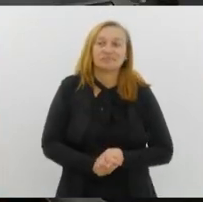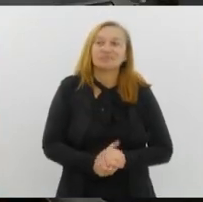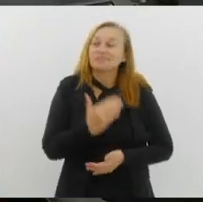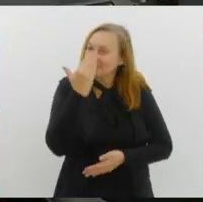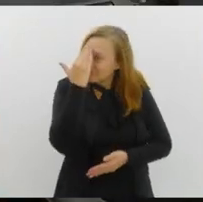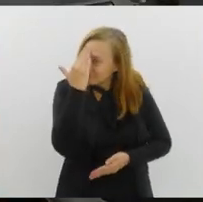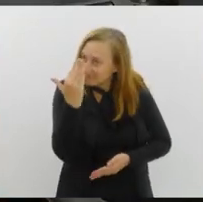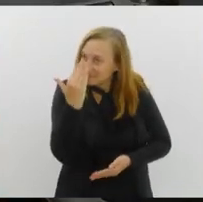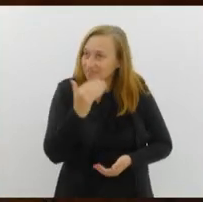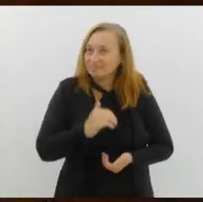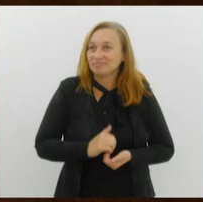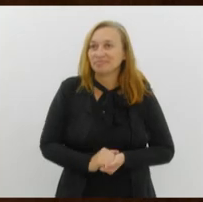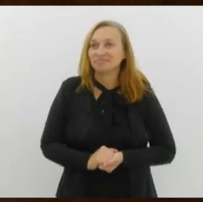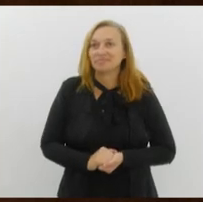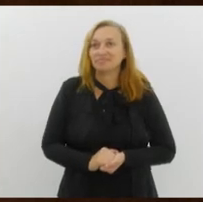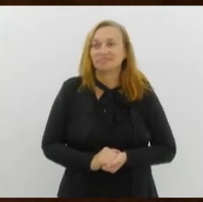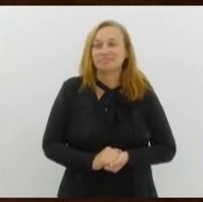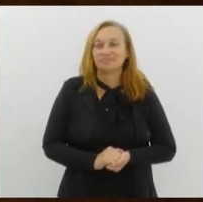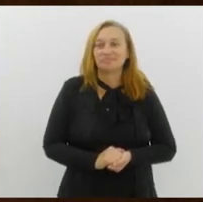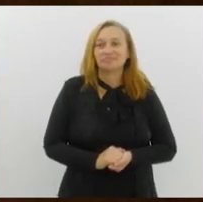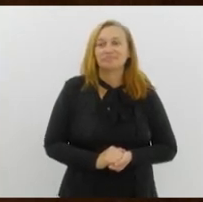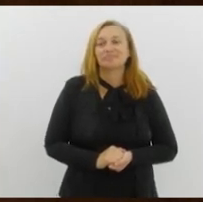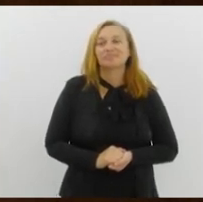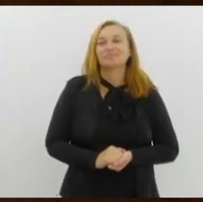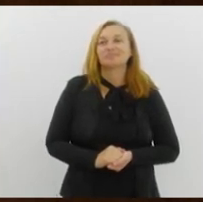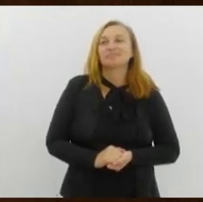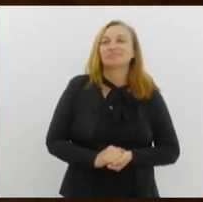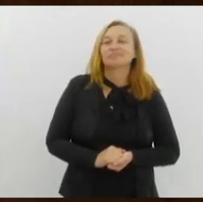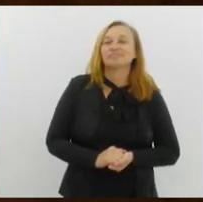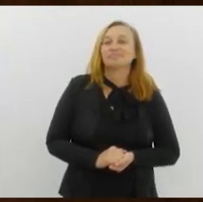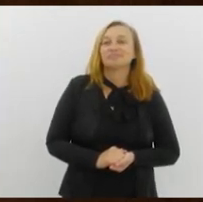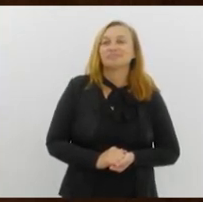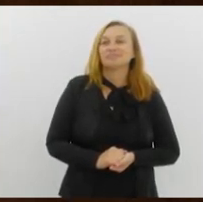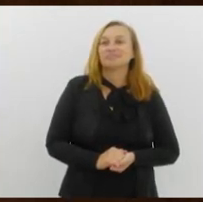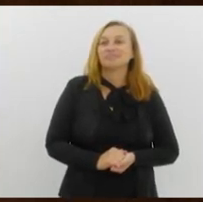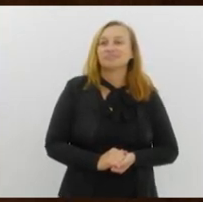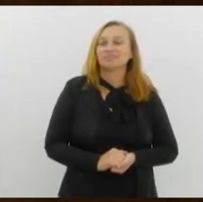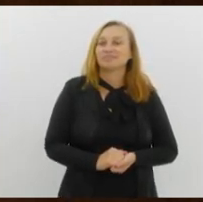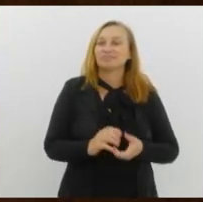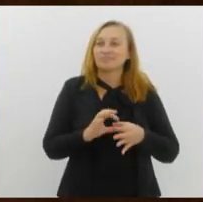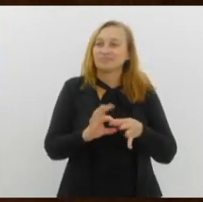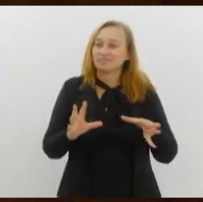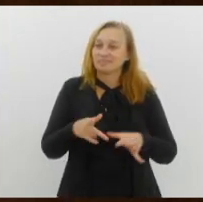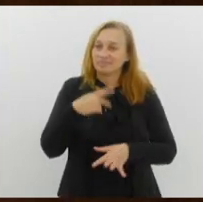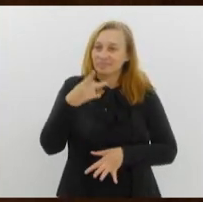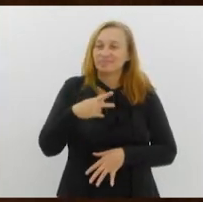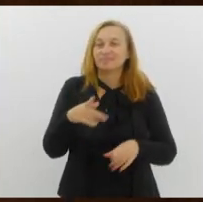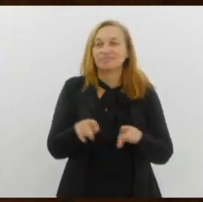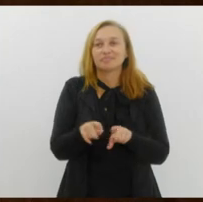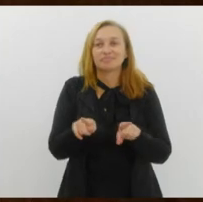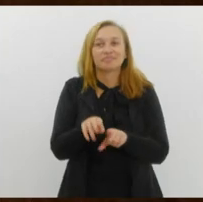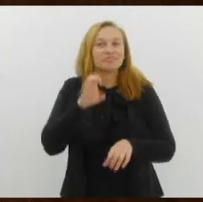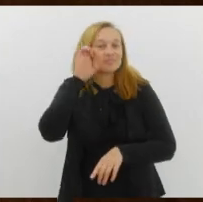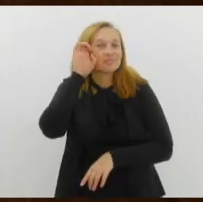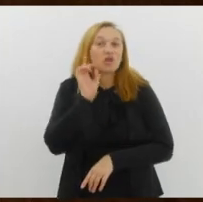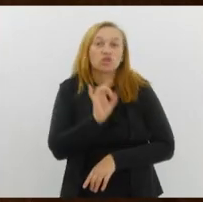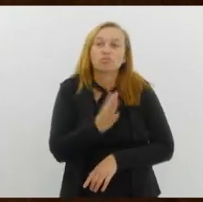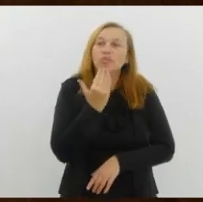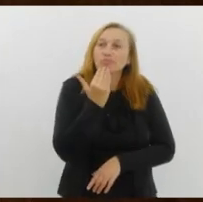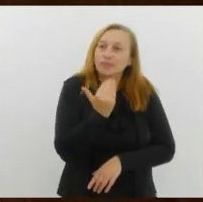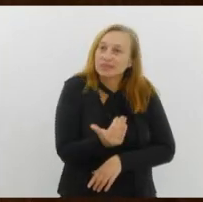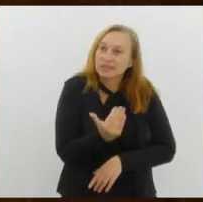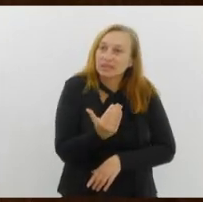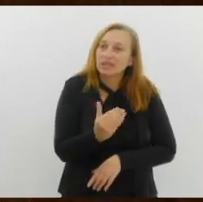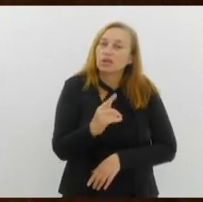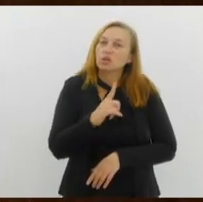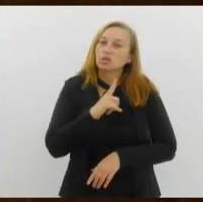aí a sua gentileza e da nossa querida Élica Takimoto. Só para pedir... Eu